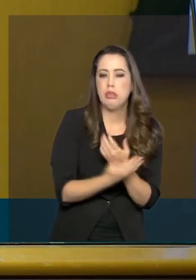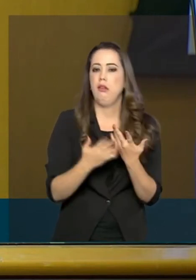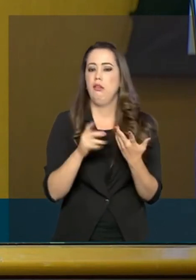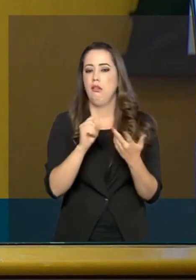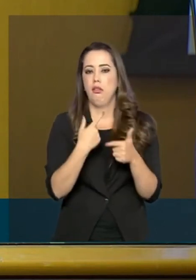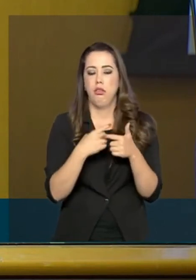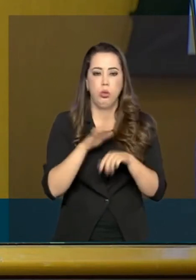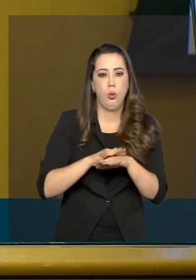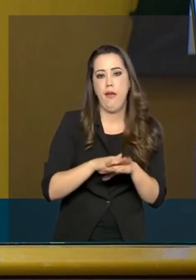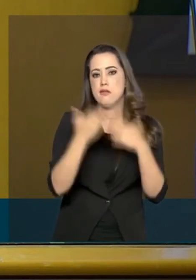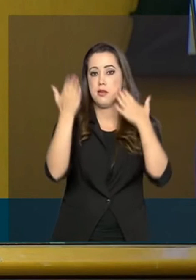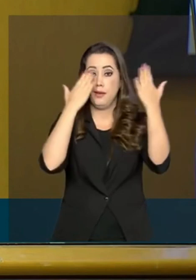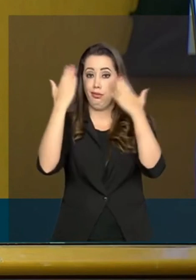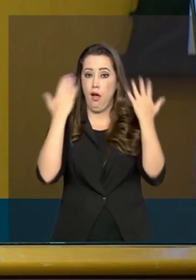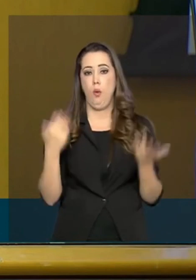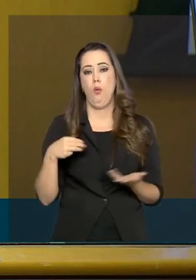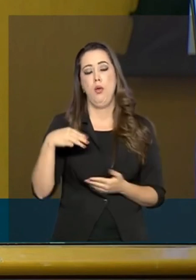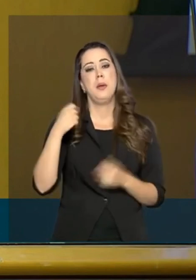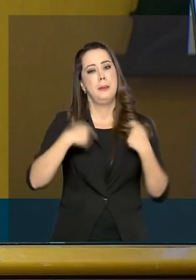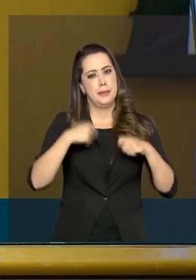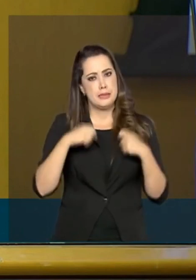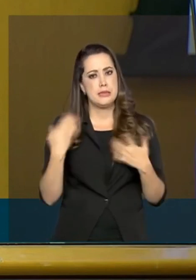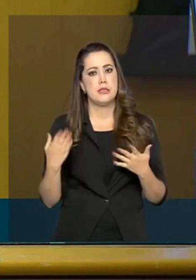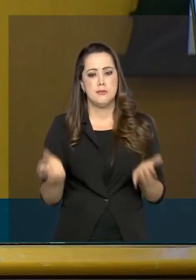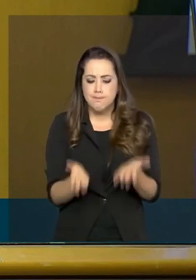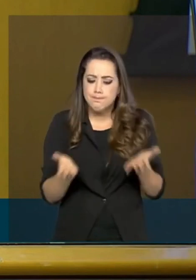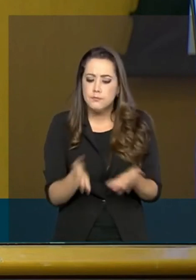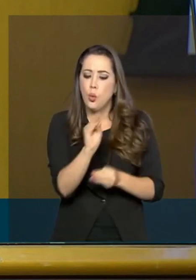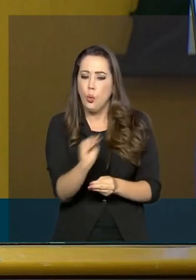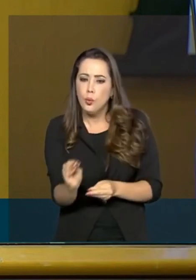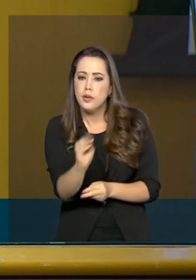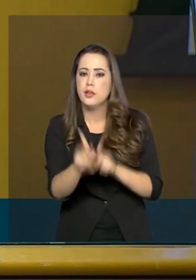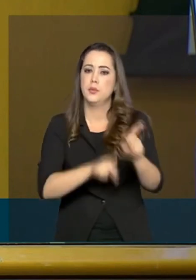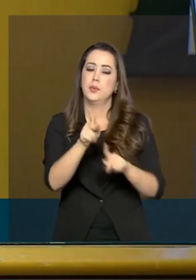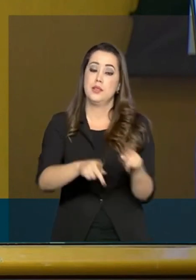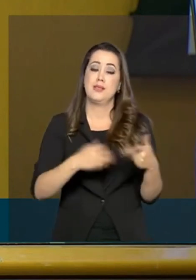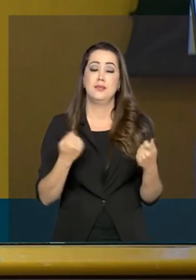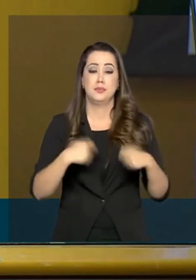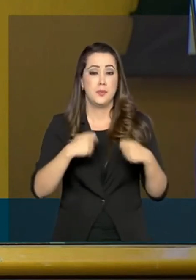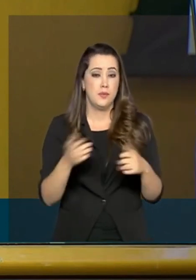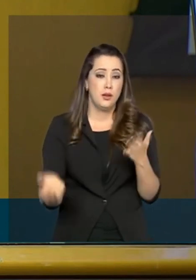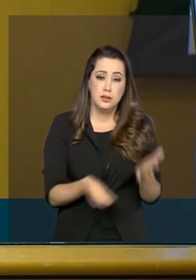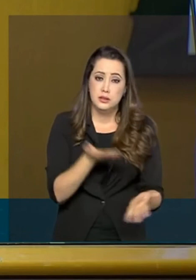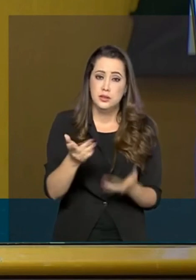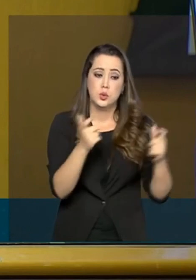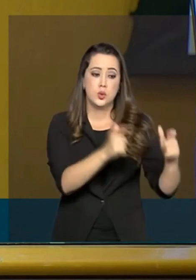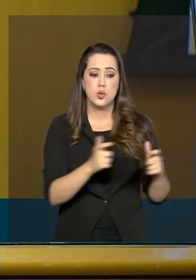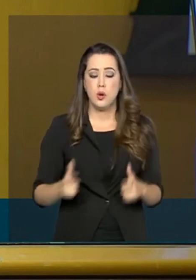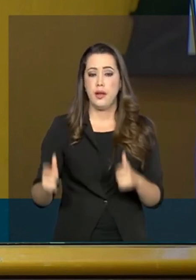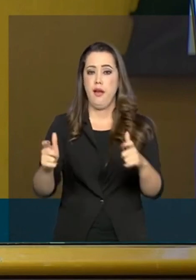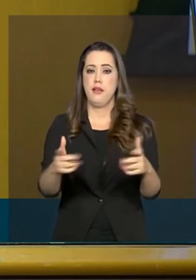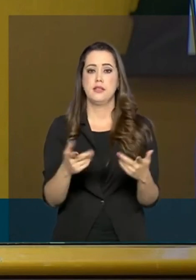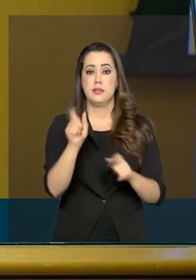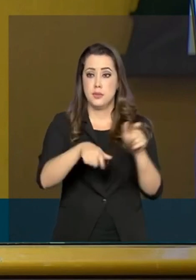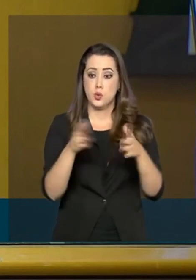saúde mental é importante. Precisa investir na saúde mental dessas pessoas. É preciso cuidar dos lugares onde essas